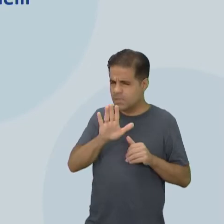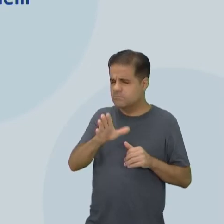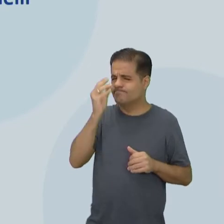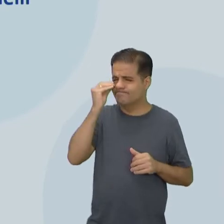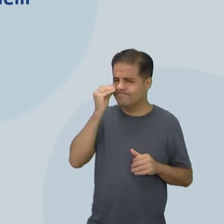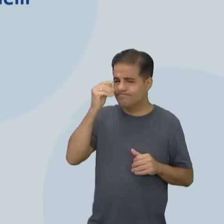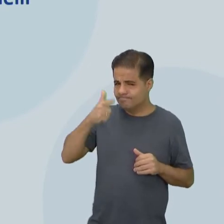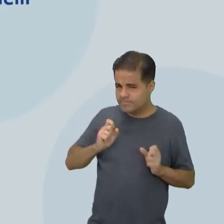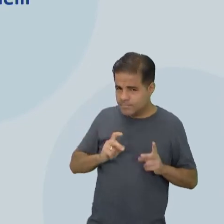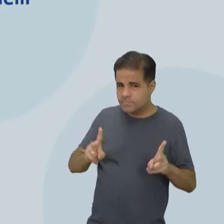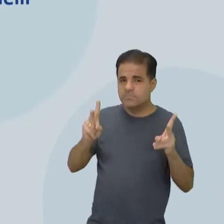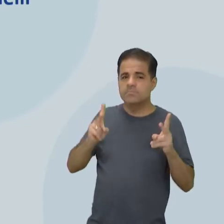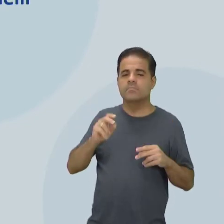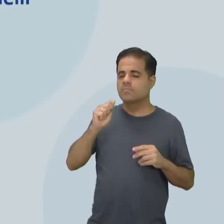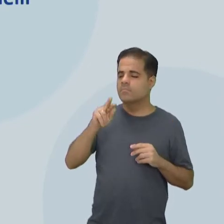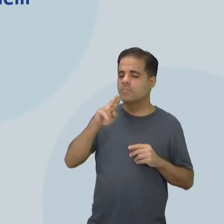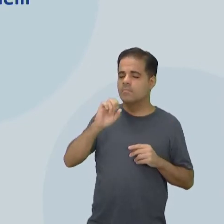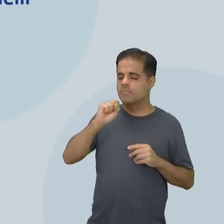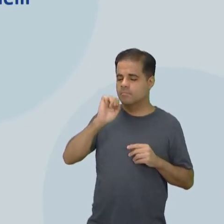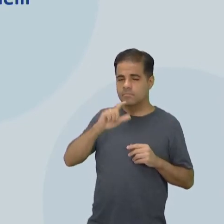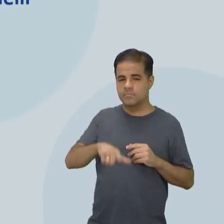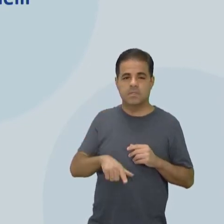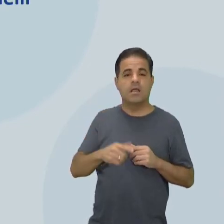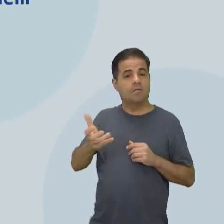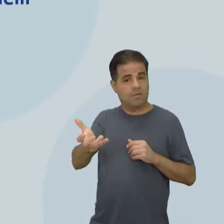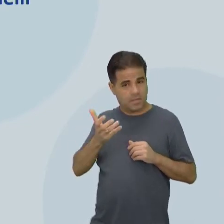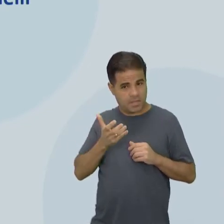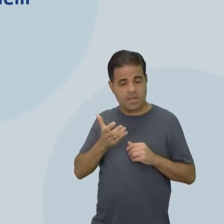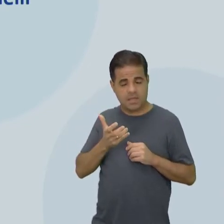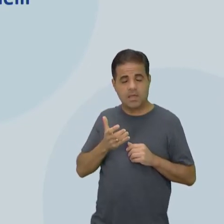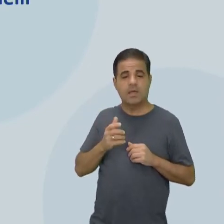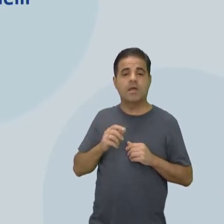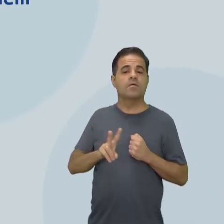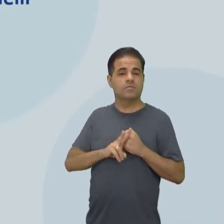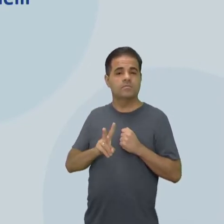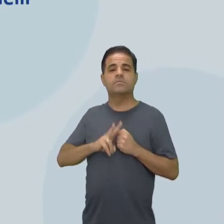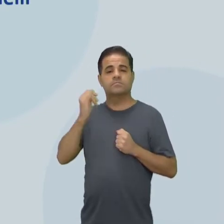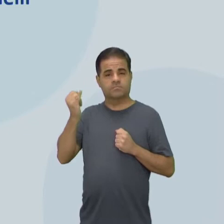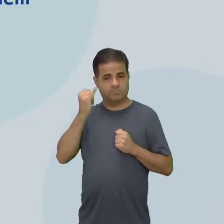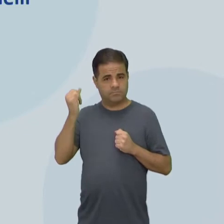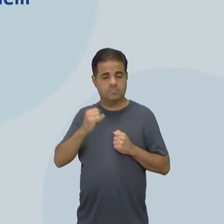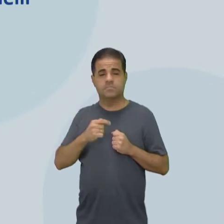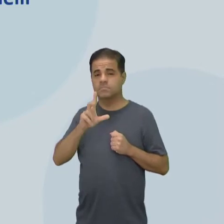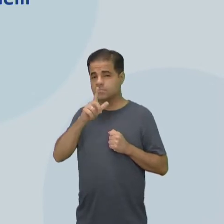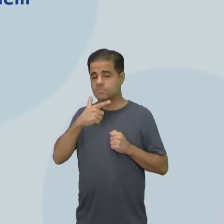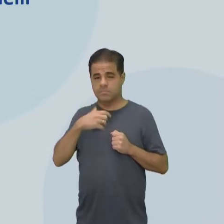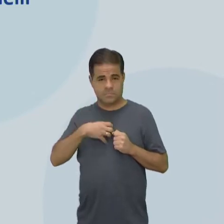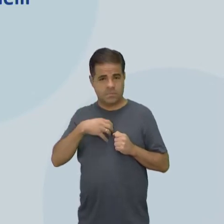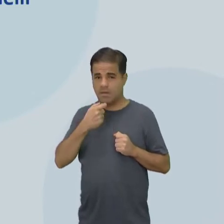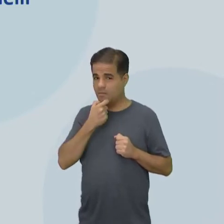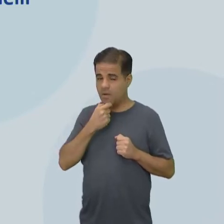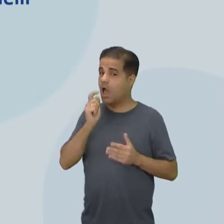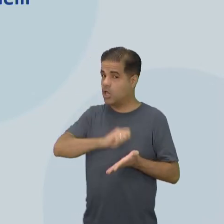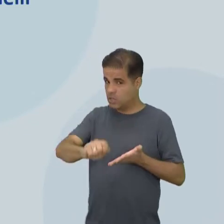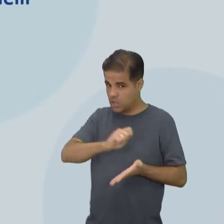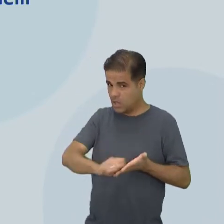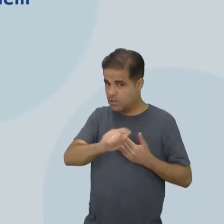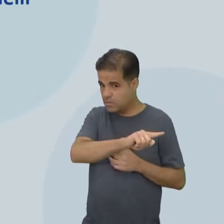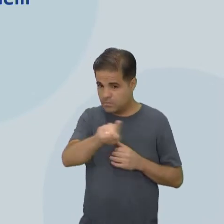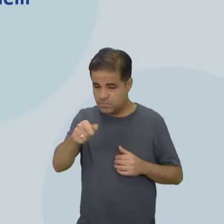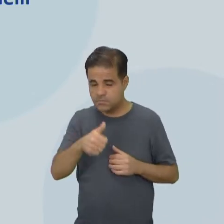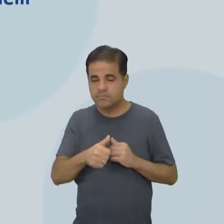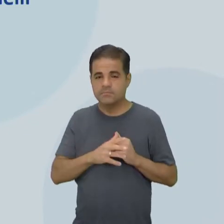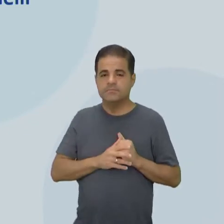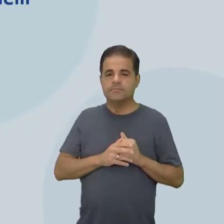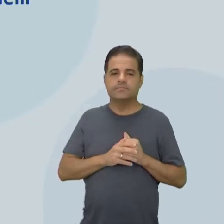lá. Arsenal, care, o antes, é um verbo importantíssimo, né, da língua inglesa. Guarda esse verbo, anota aí.